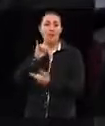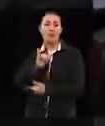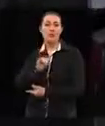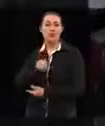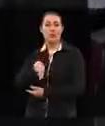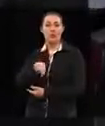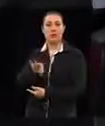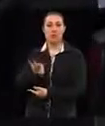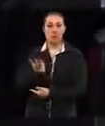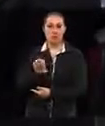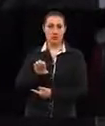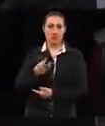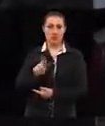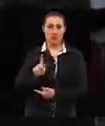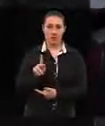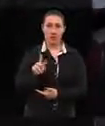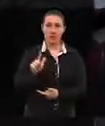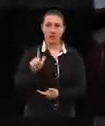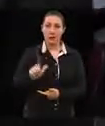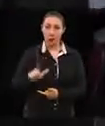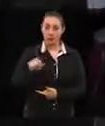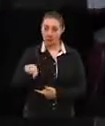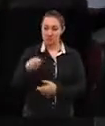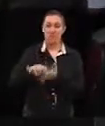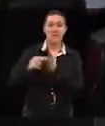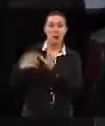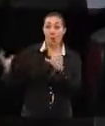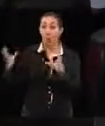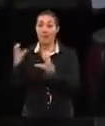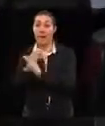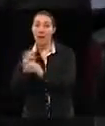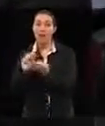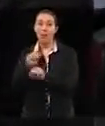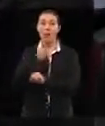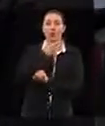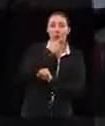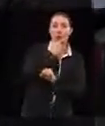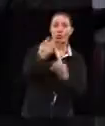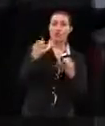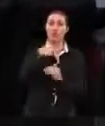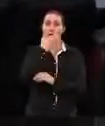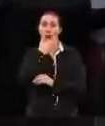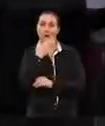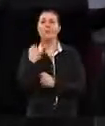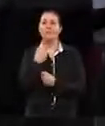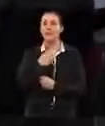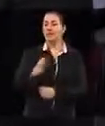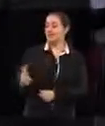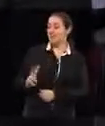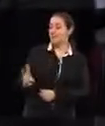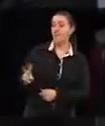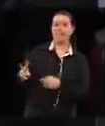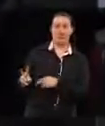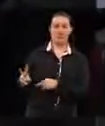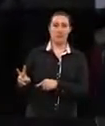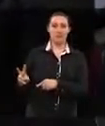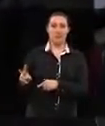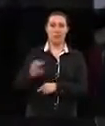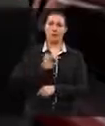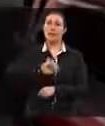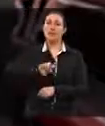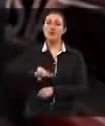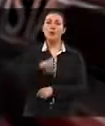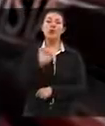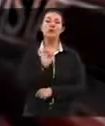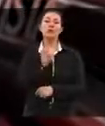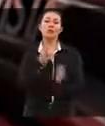pão integral, uma fatia de queijo, posso comer uma fruta, né? Então, é preciso se nutrir. Exatamente, essa nutrição,